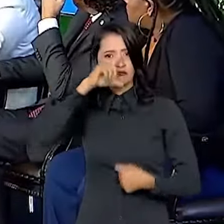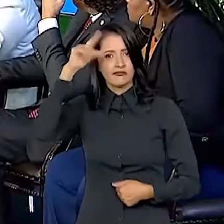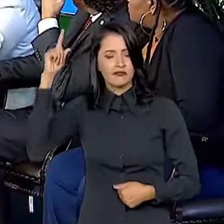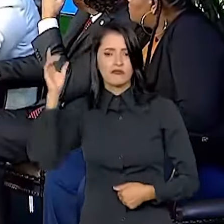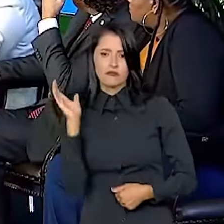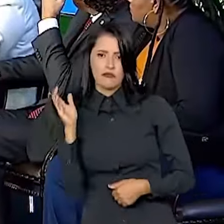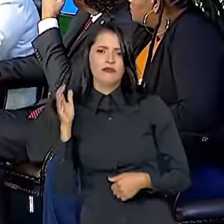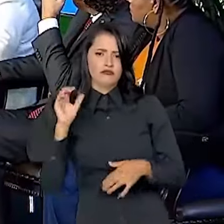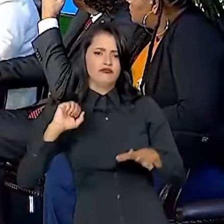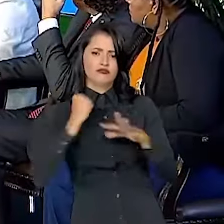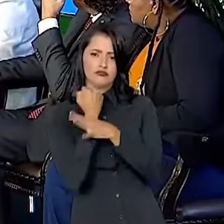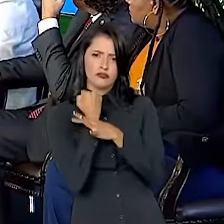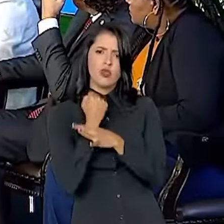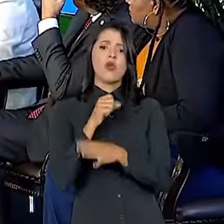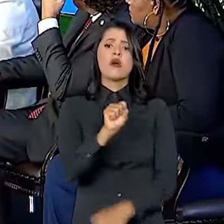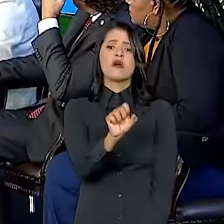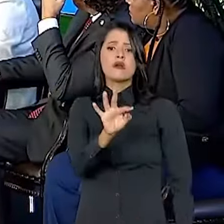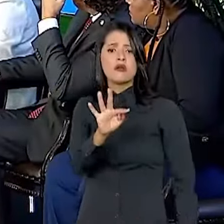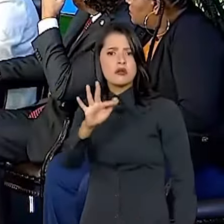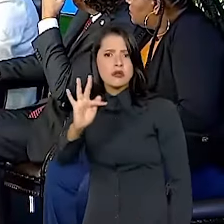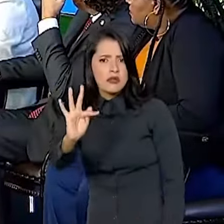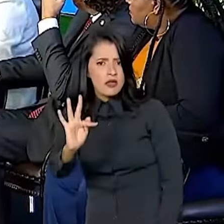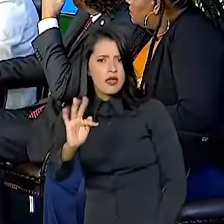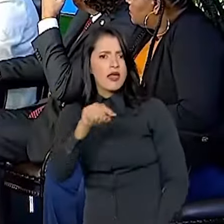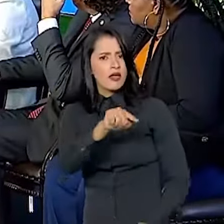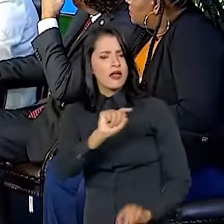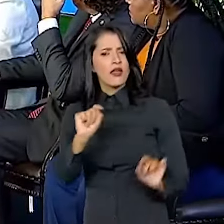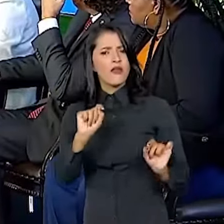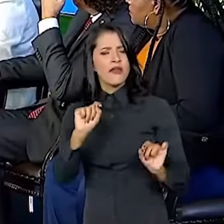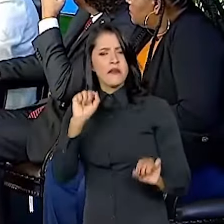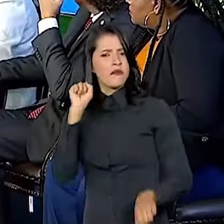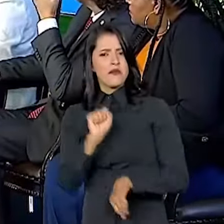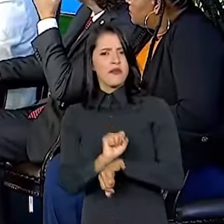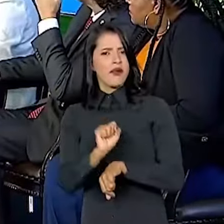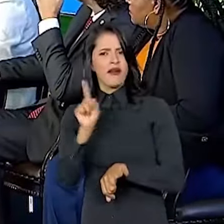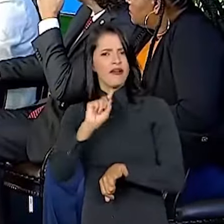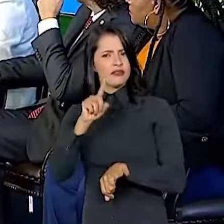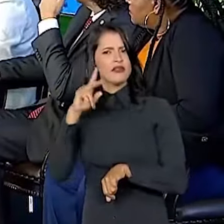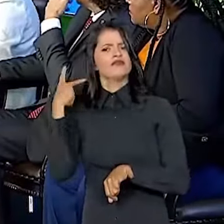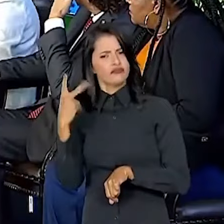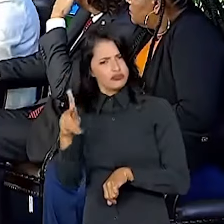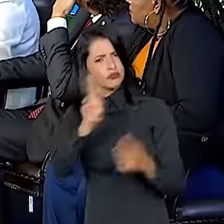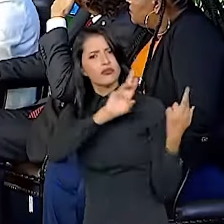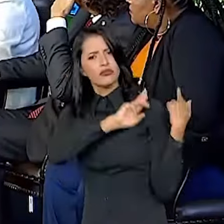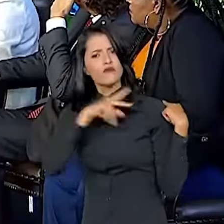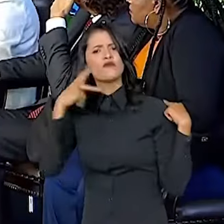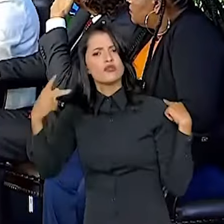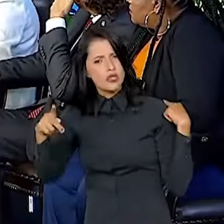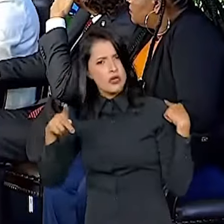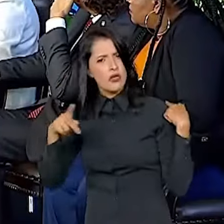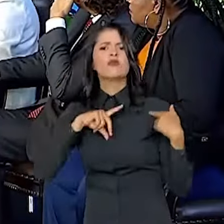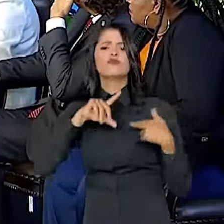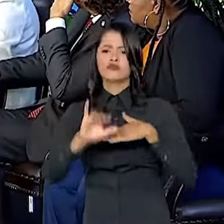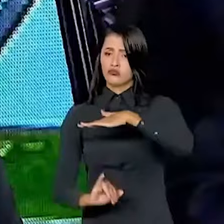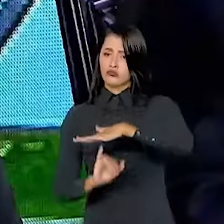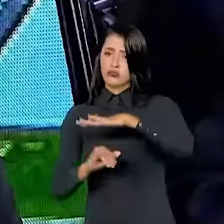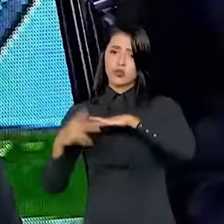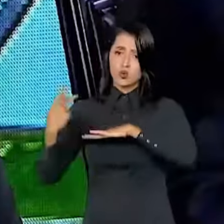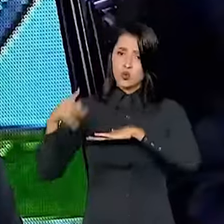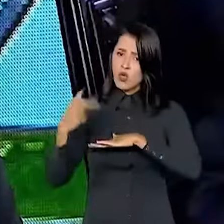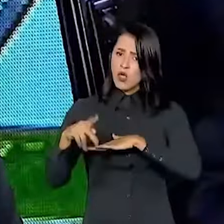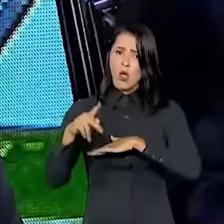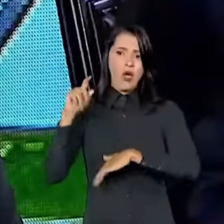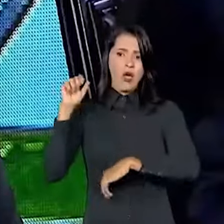que o Supremo Tribunal Federal não deixasse de cumprir sua missão constitucional nem por um